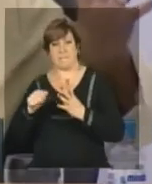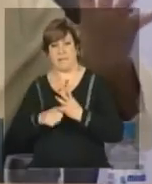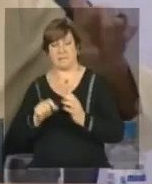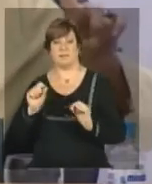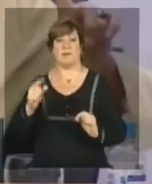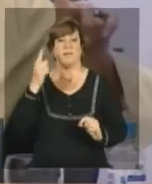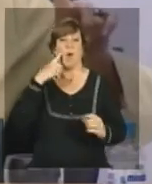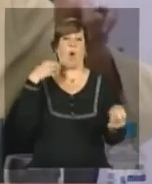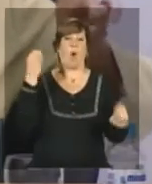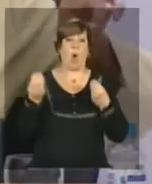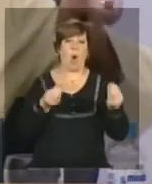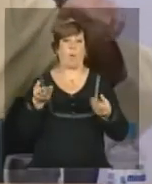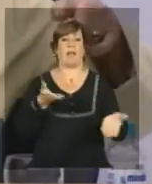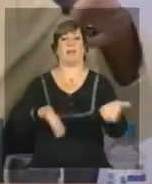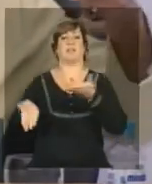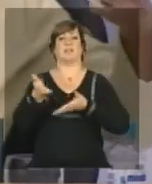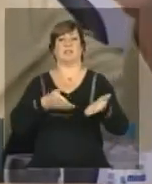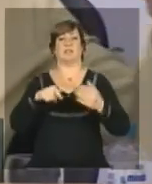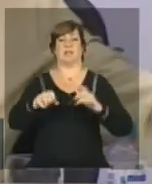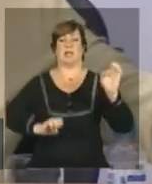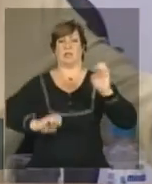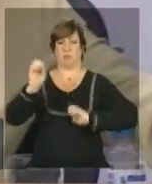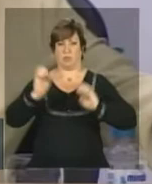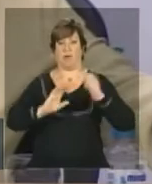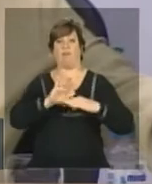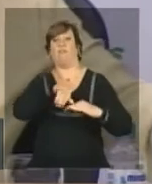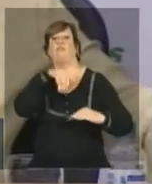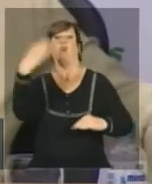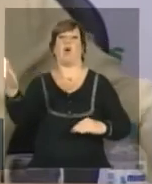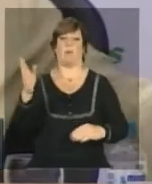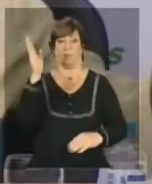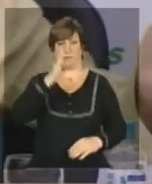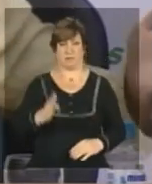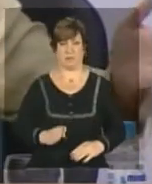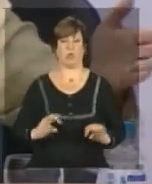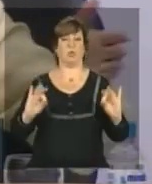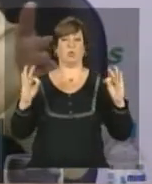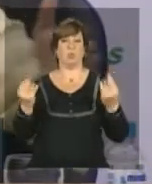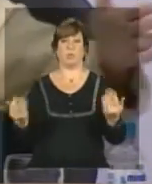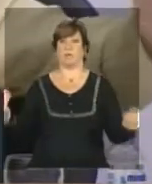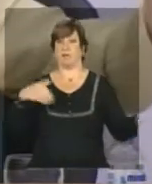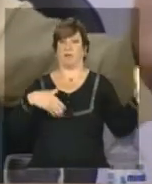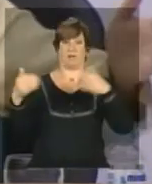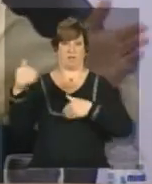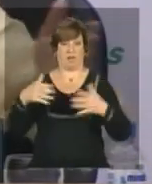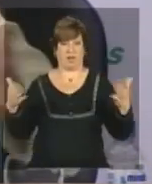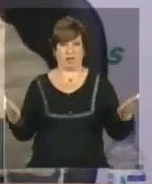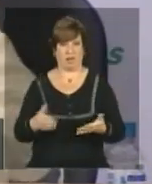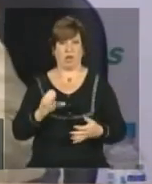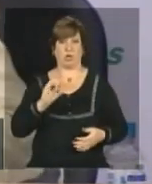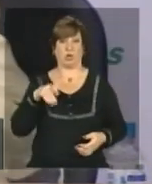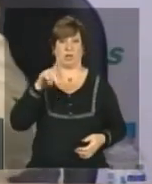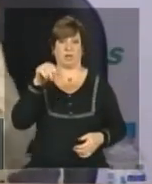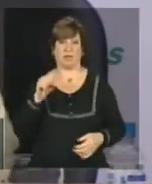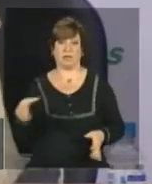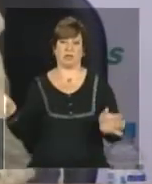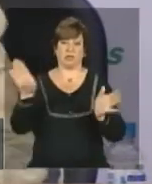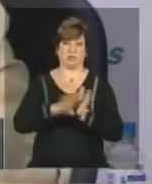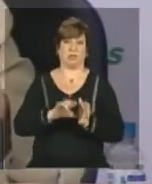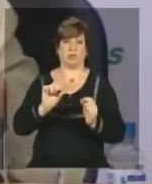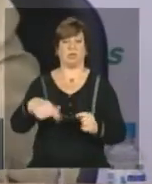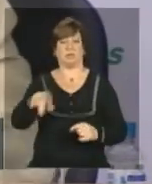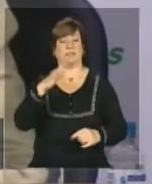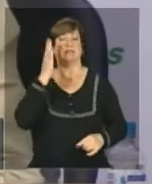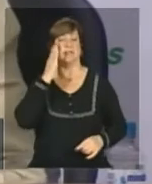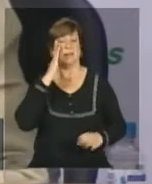de atendimento da indústria fora do Brasil. Tudo que está entrando agora, as sondas que eram para ter entrado, vocês sabem